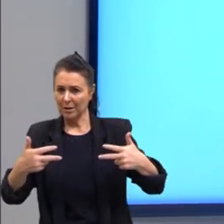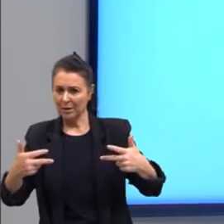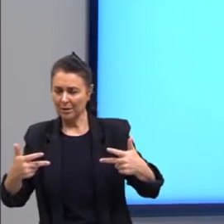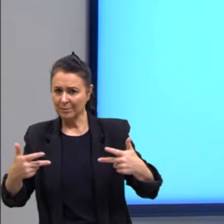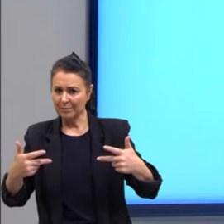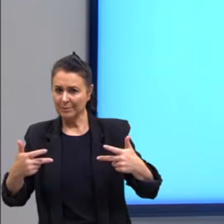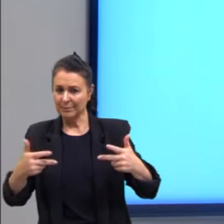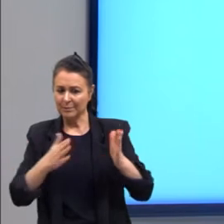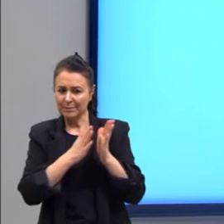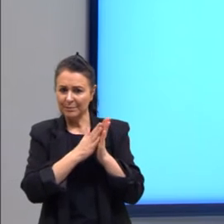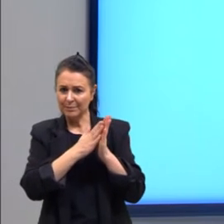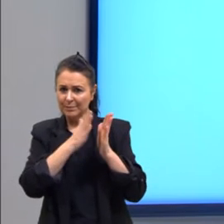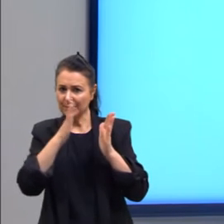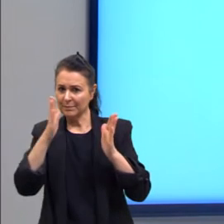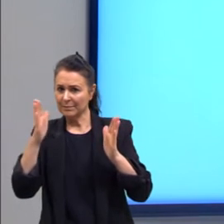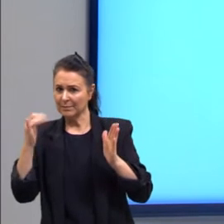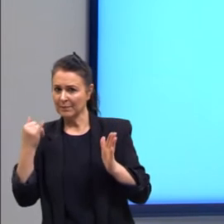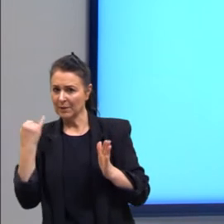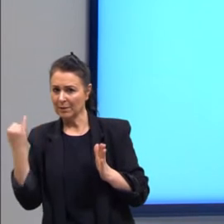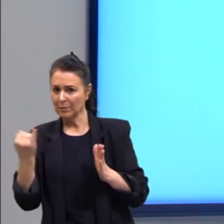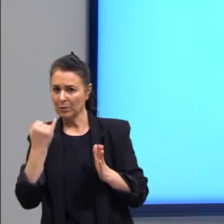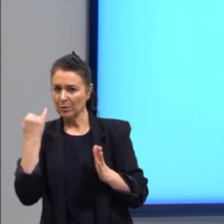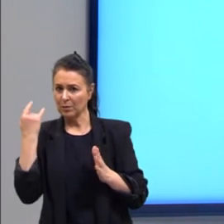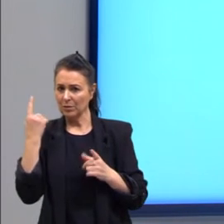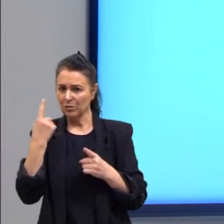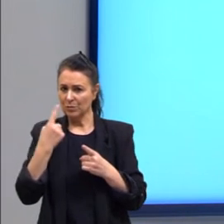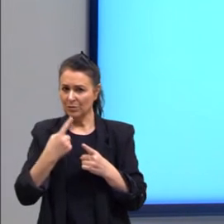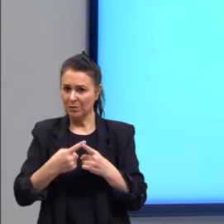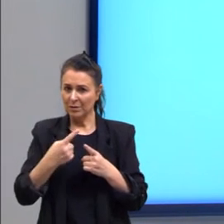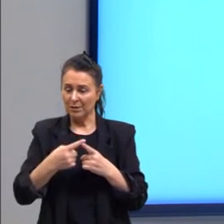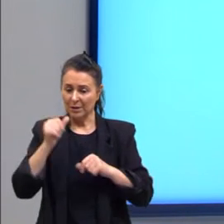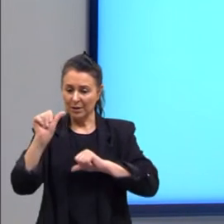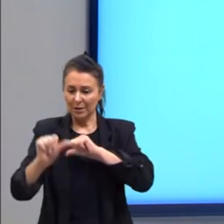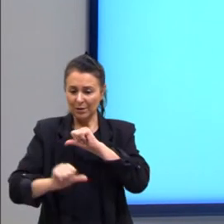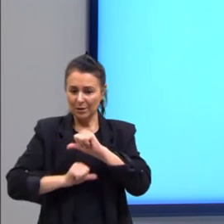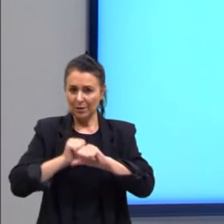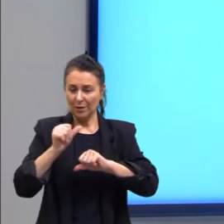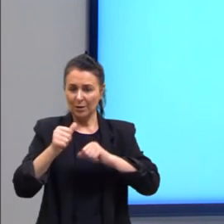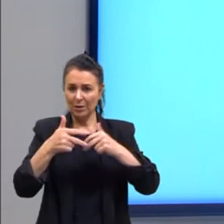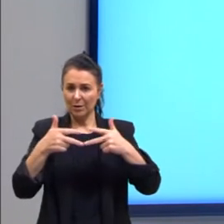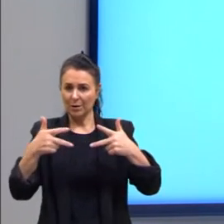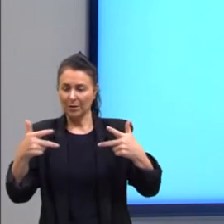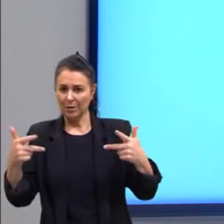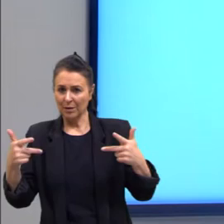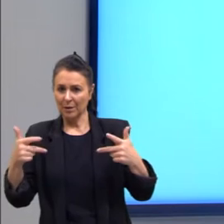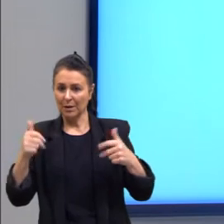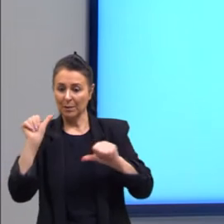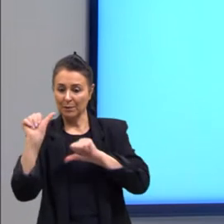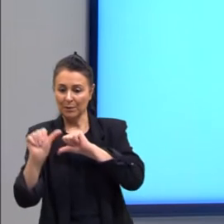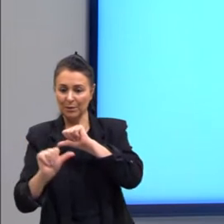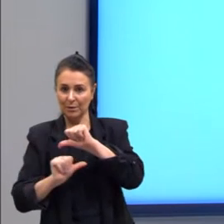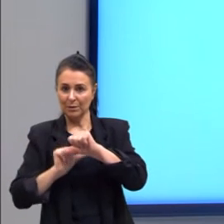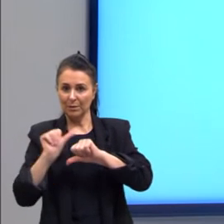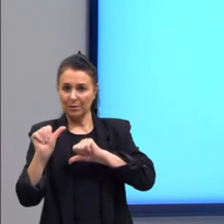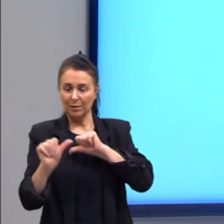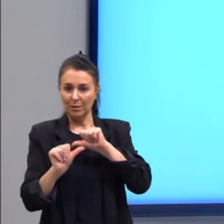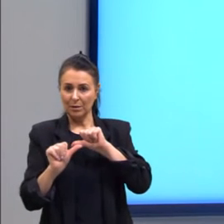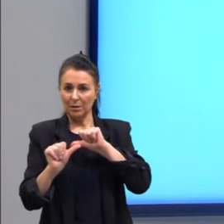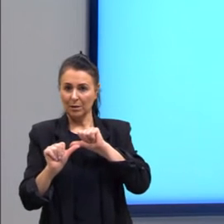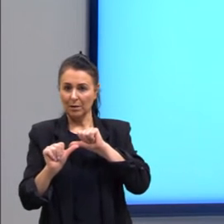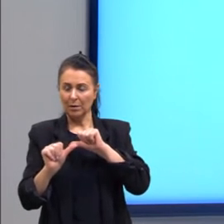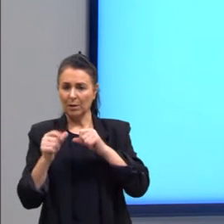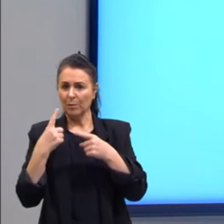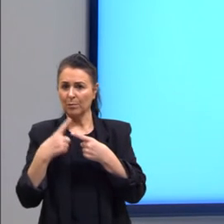determinante na Então essa troca de segmento gente no próximo governo a permuta ele vai ser